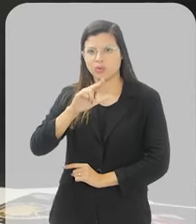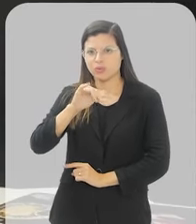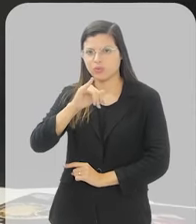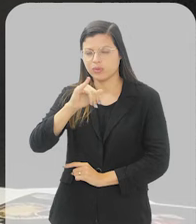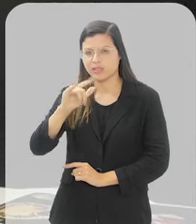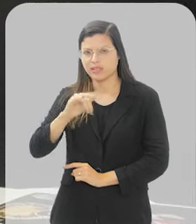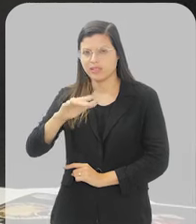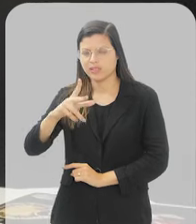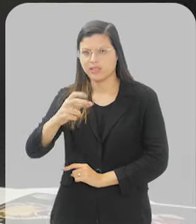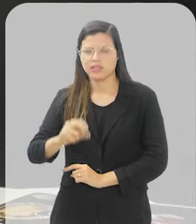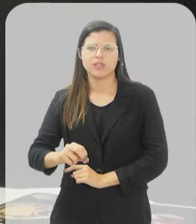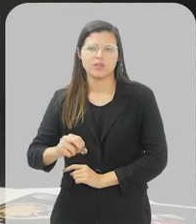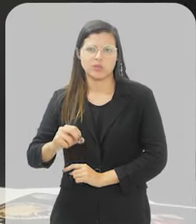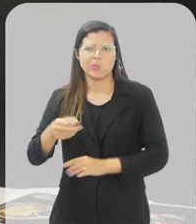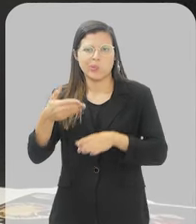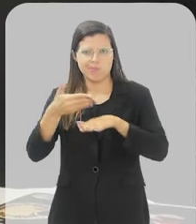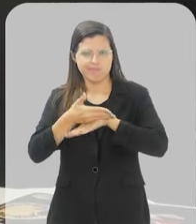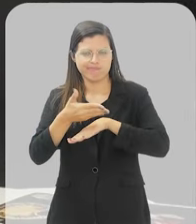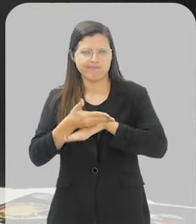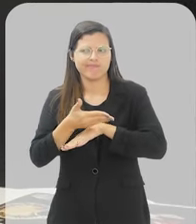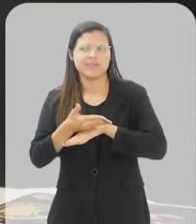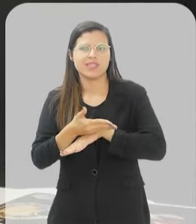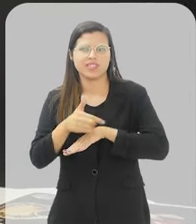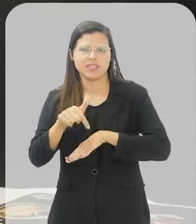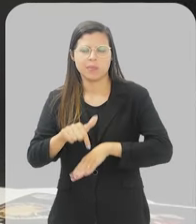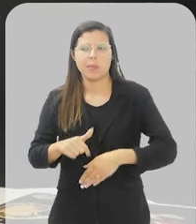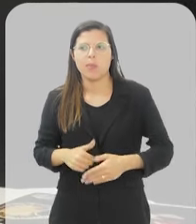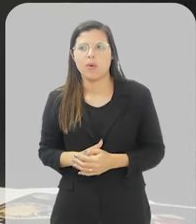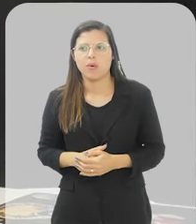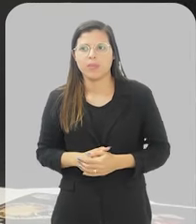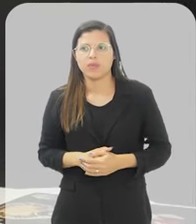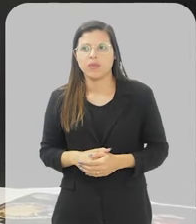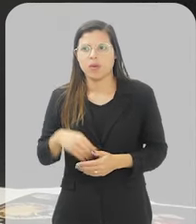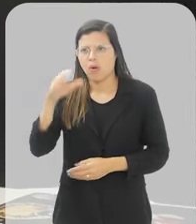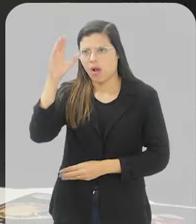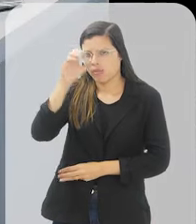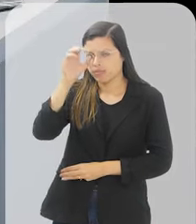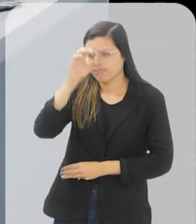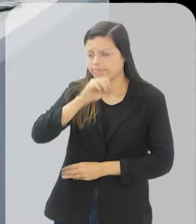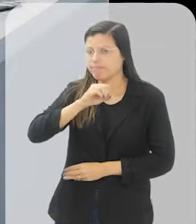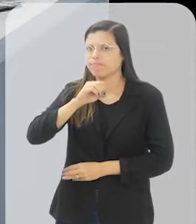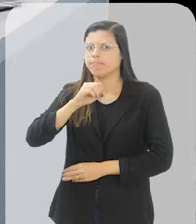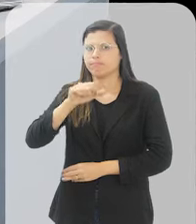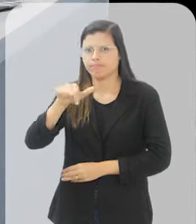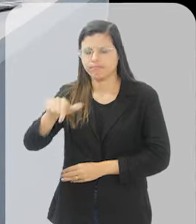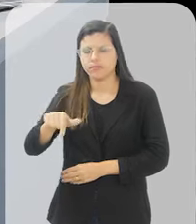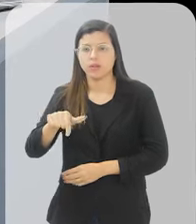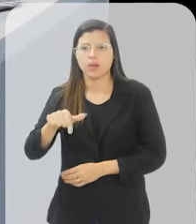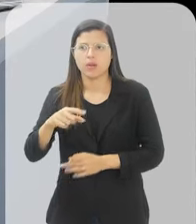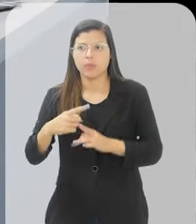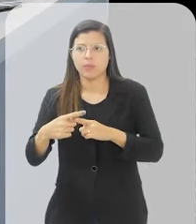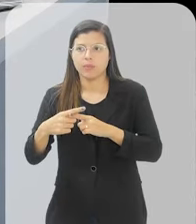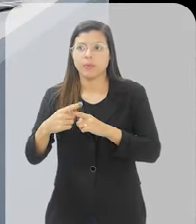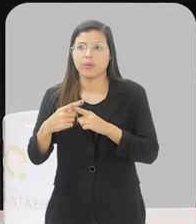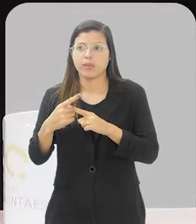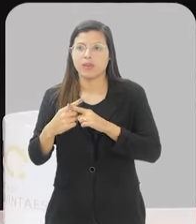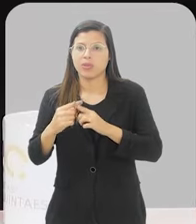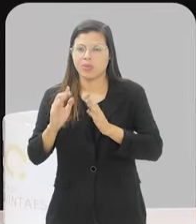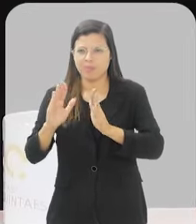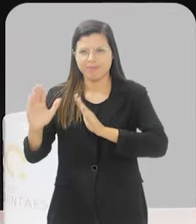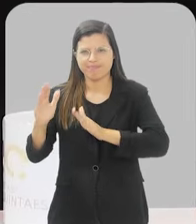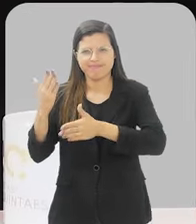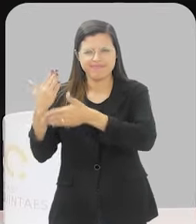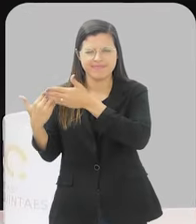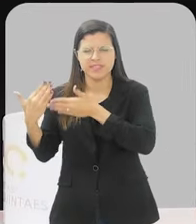o Luizinho fez parte desse, fechou o carnaval da Capistol. Sim. Inclusive, aprendi muita coisa com ele, que na época que